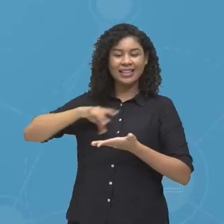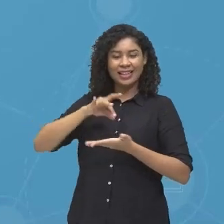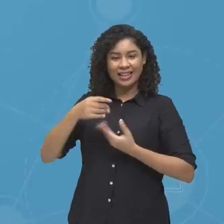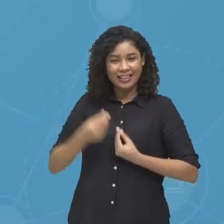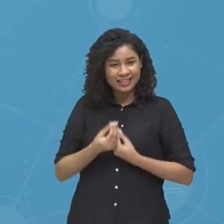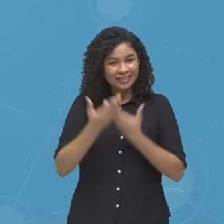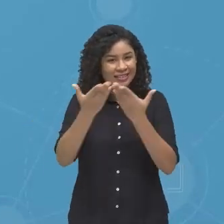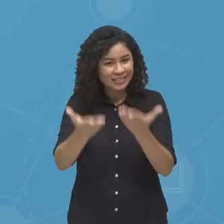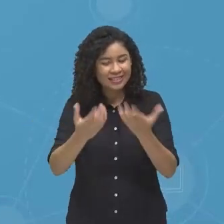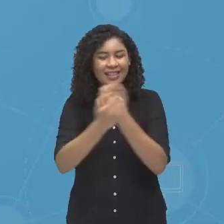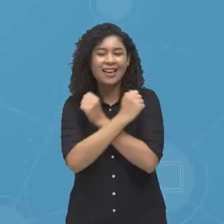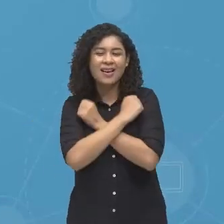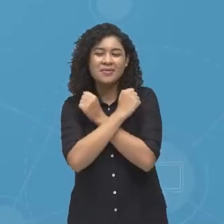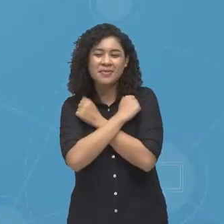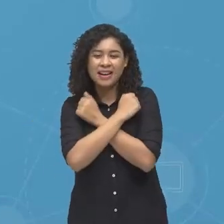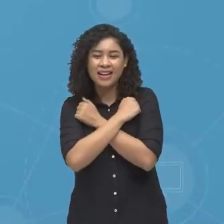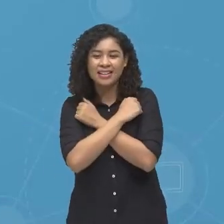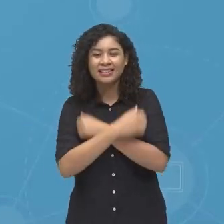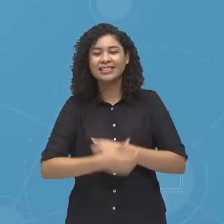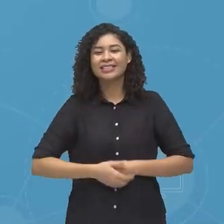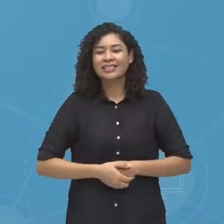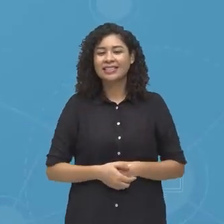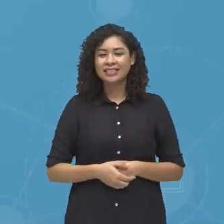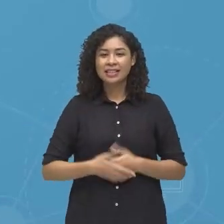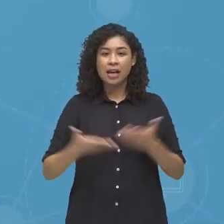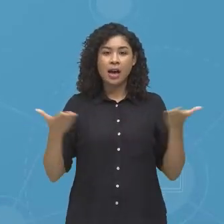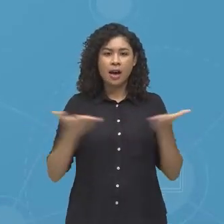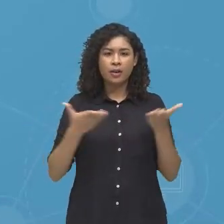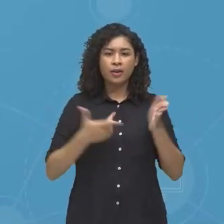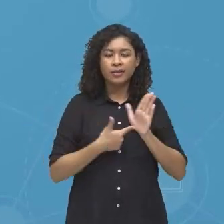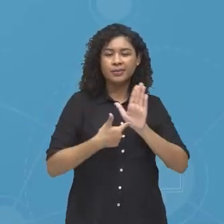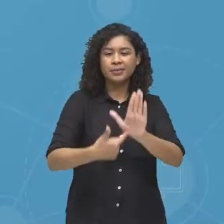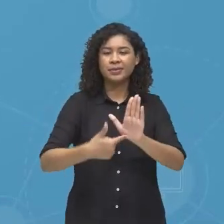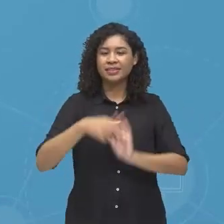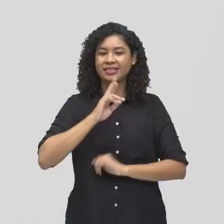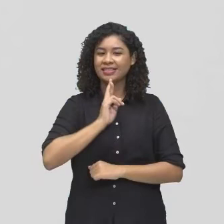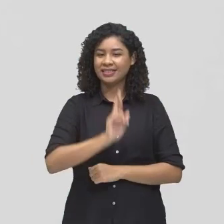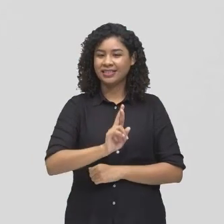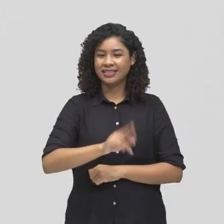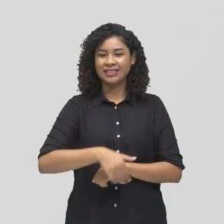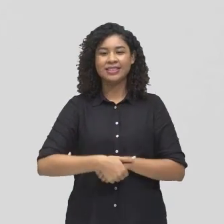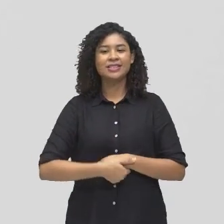Educação do Amazonas, né? E vamos agora de resposta.